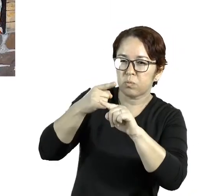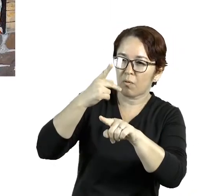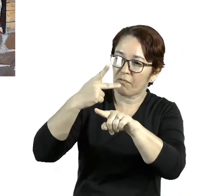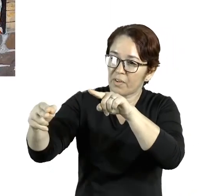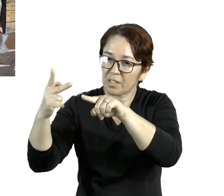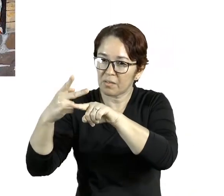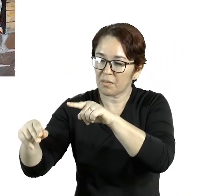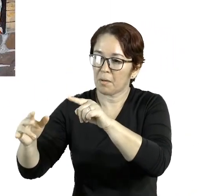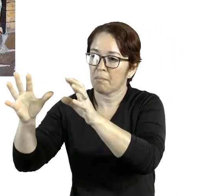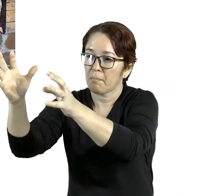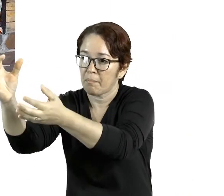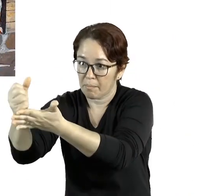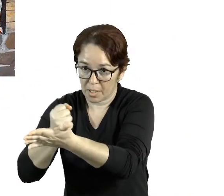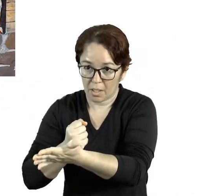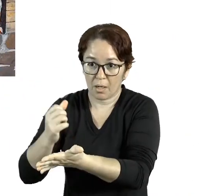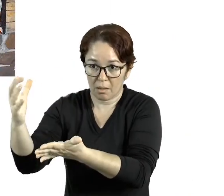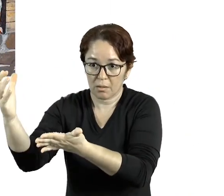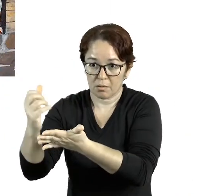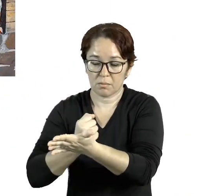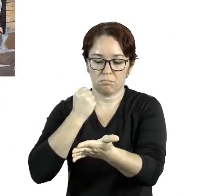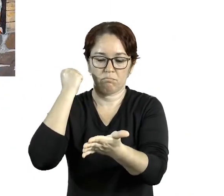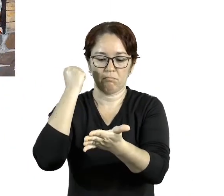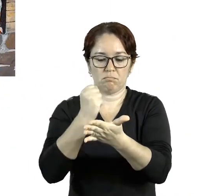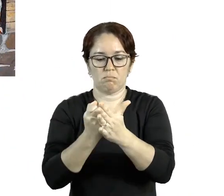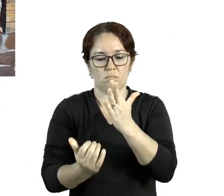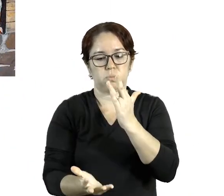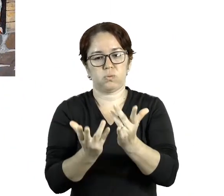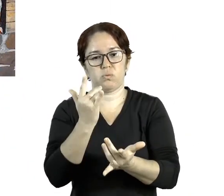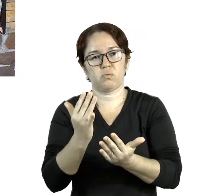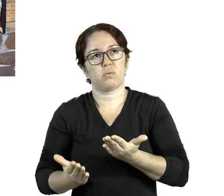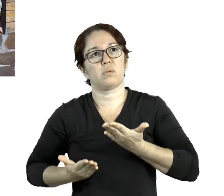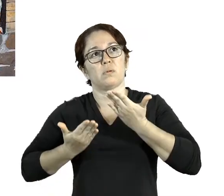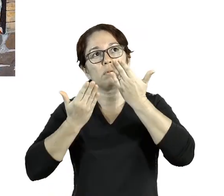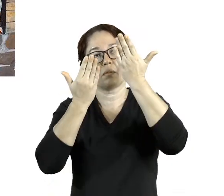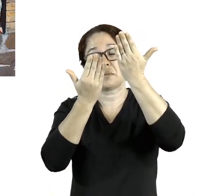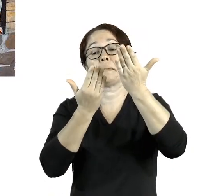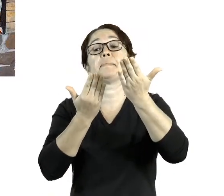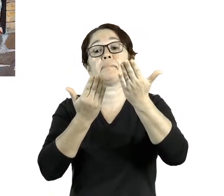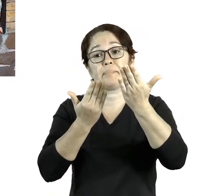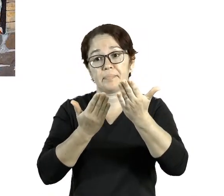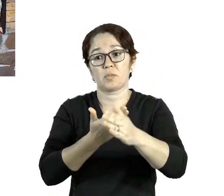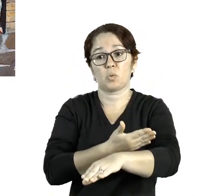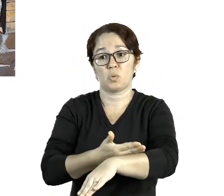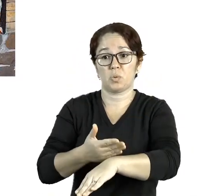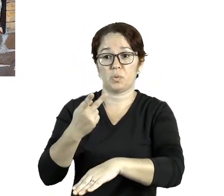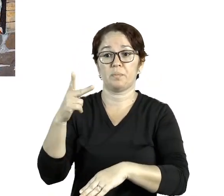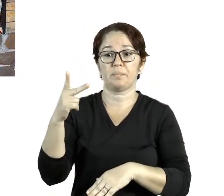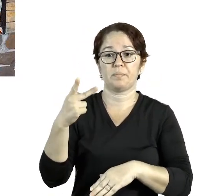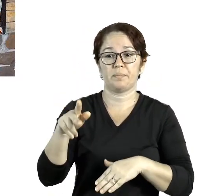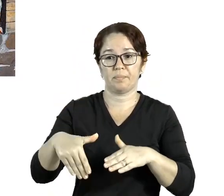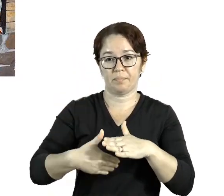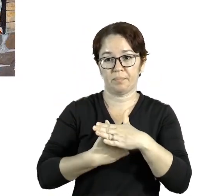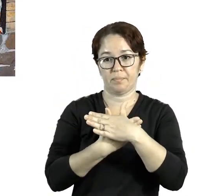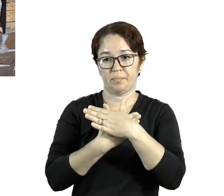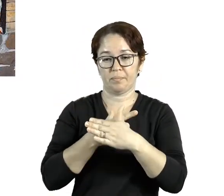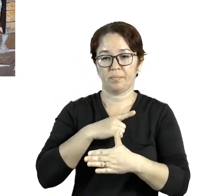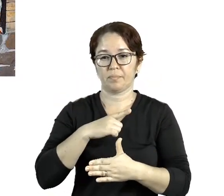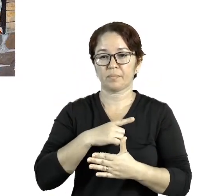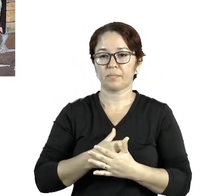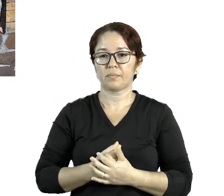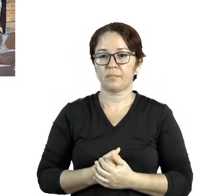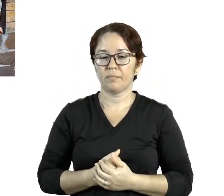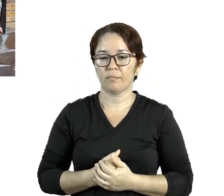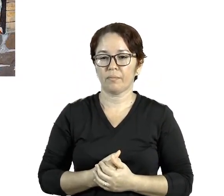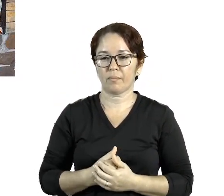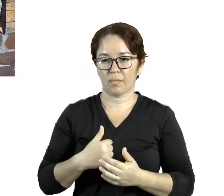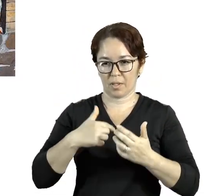professor, os povos mesoamericanos, né, eles faziam demais sacrifício. Qual o objetivo? Gente, eu tenho algo para explicar